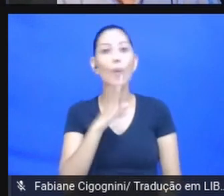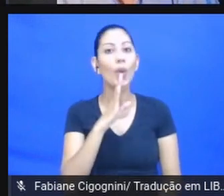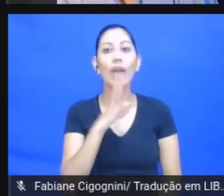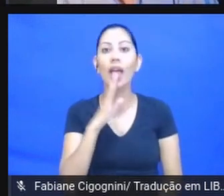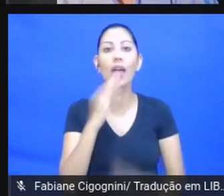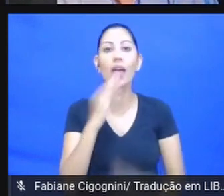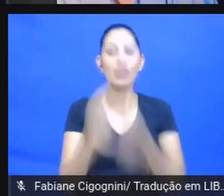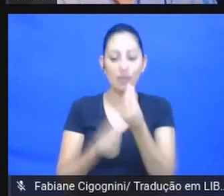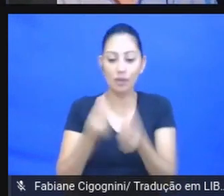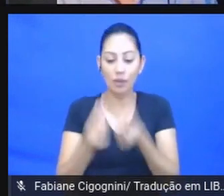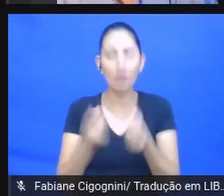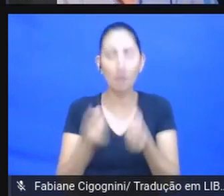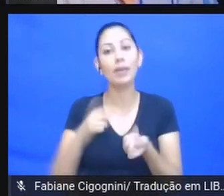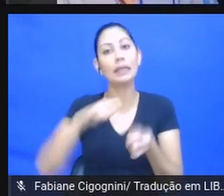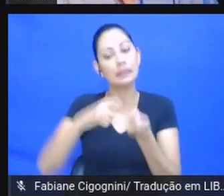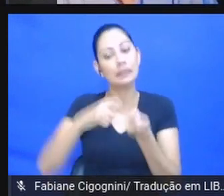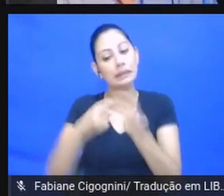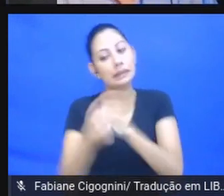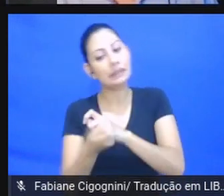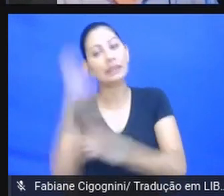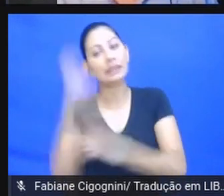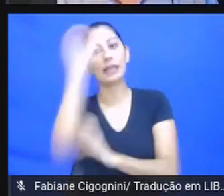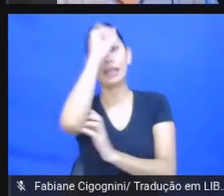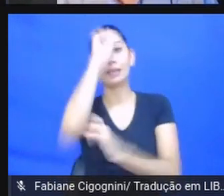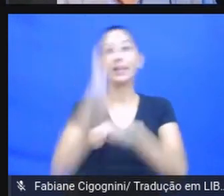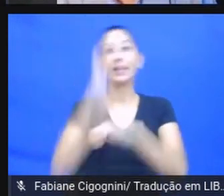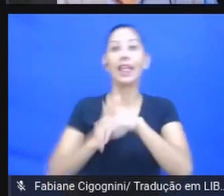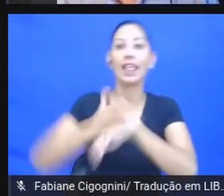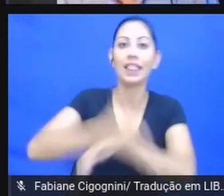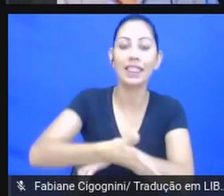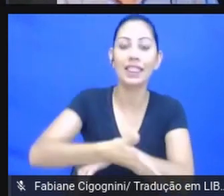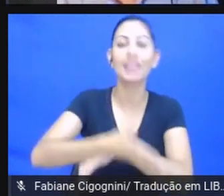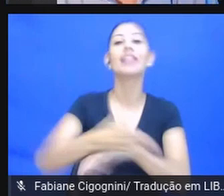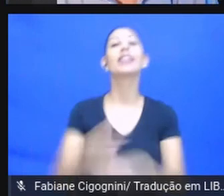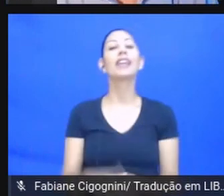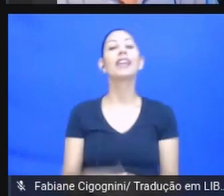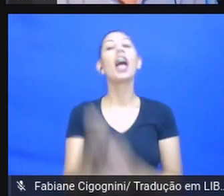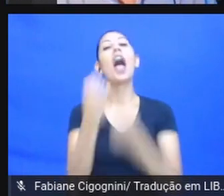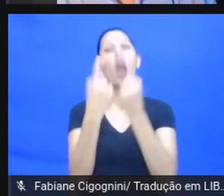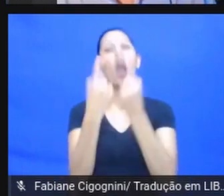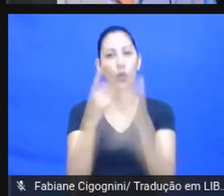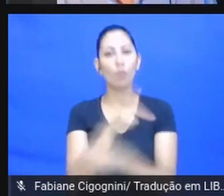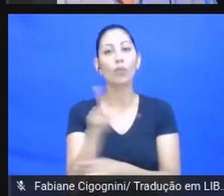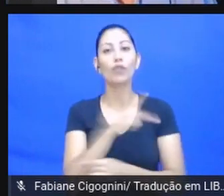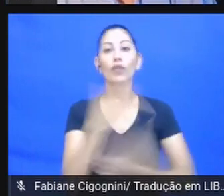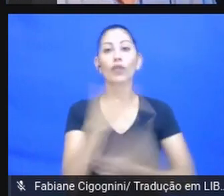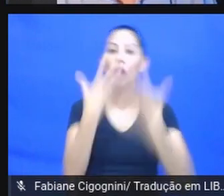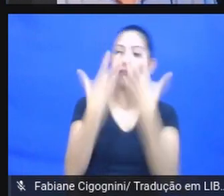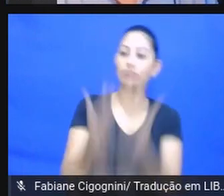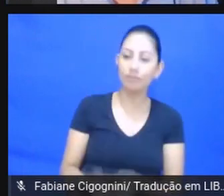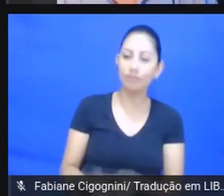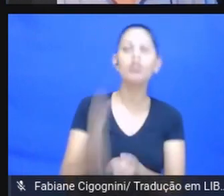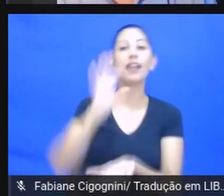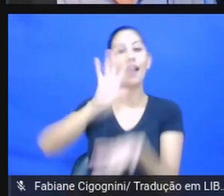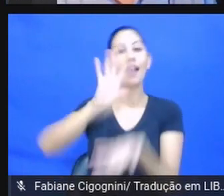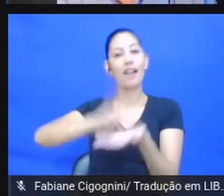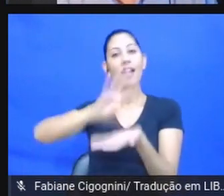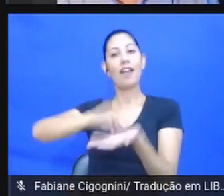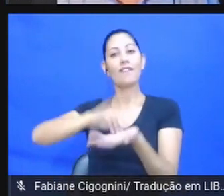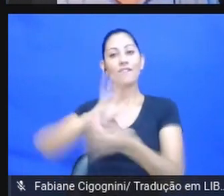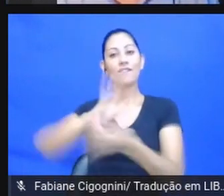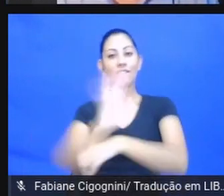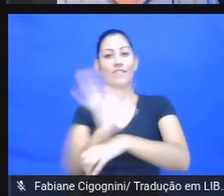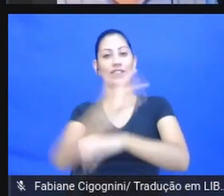aula. Muitos professores gravaram também videoaulas, então começaram a gravar e depois atender os alunos